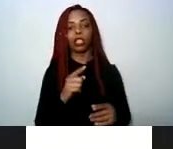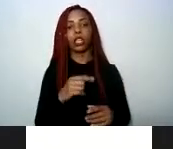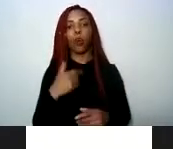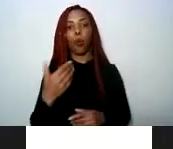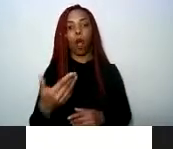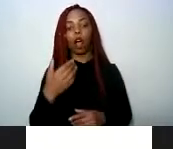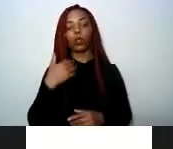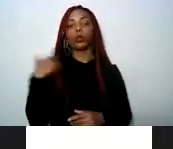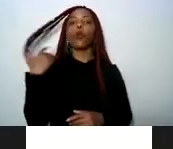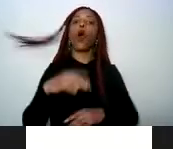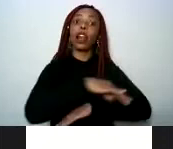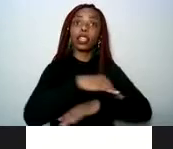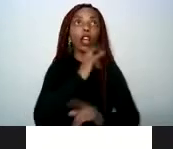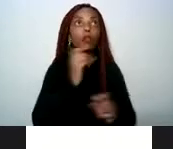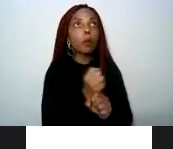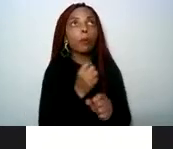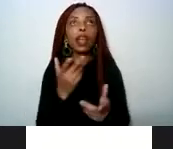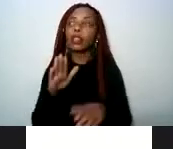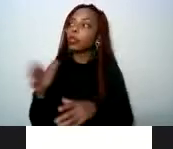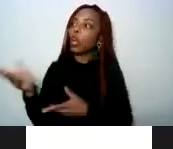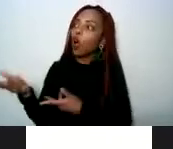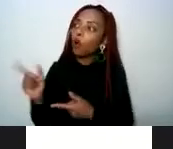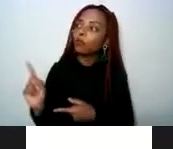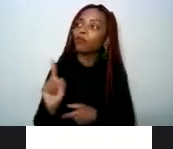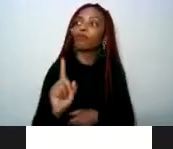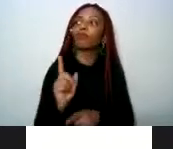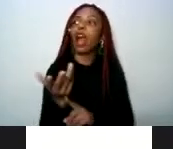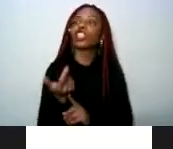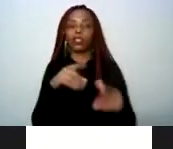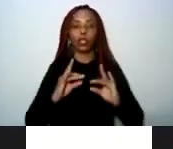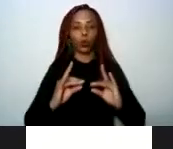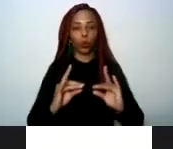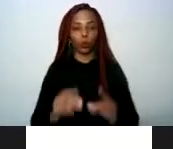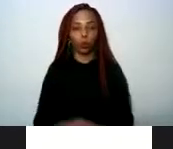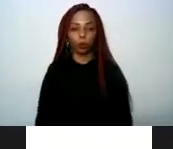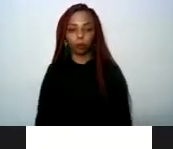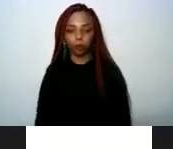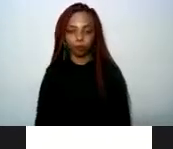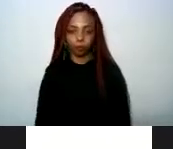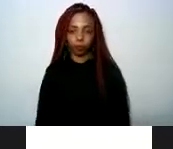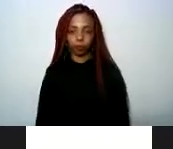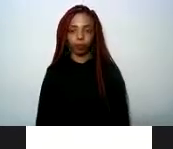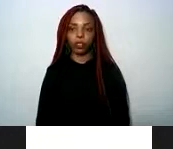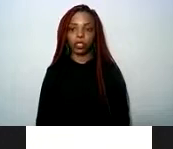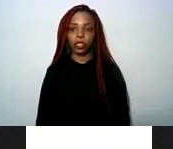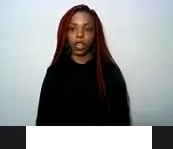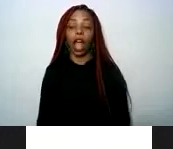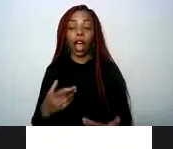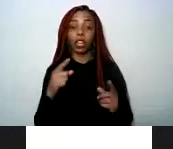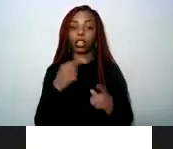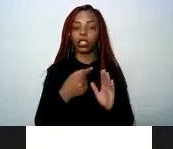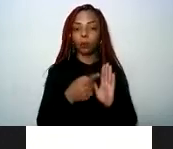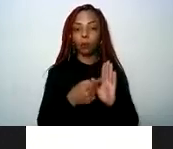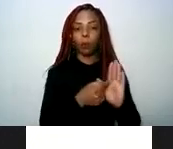para inserir algum elemento nessas obras tumulares e esses exemplares eles dão pistas de como